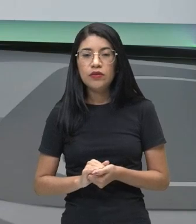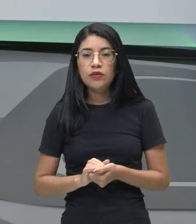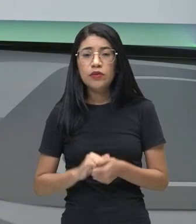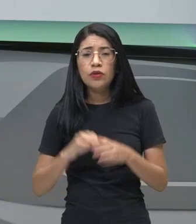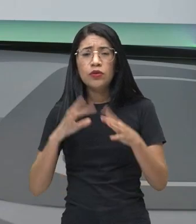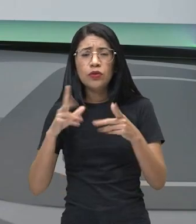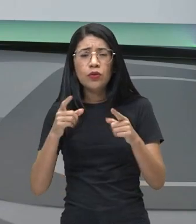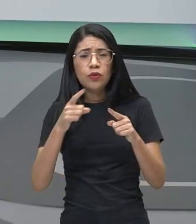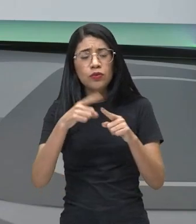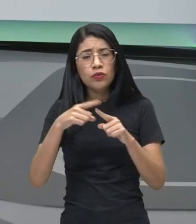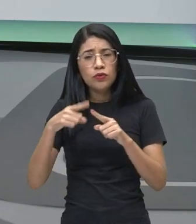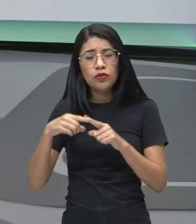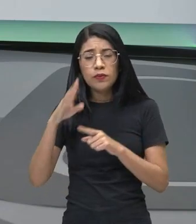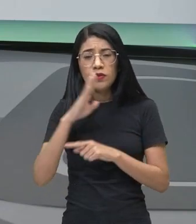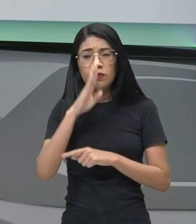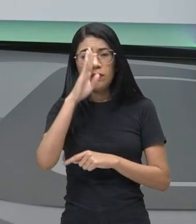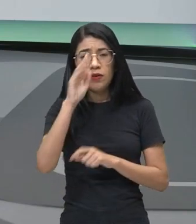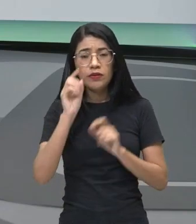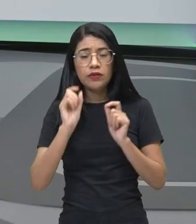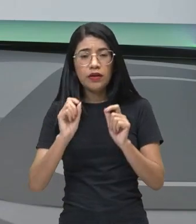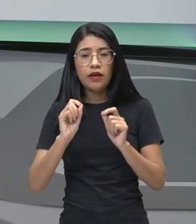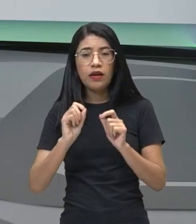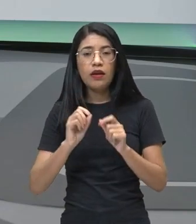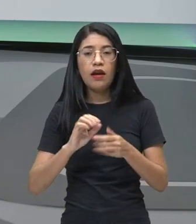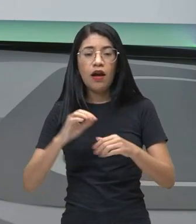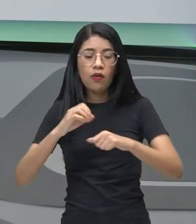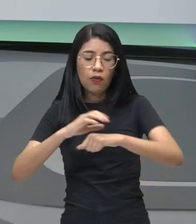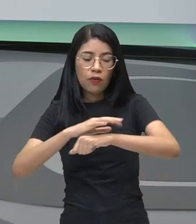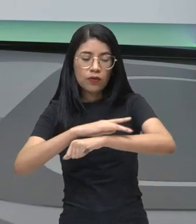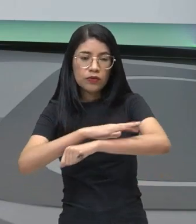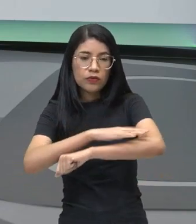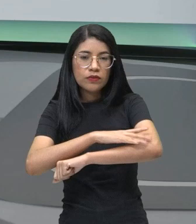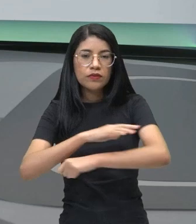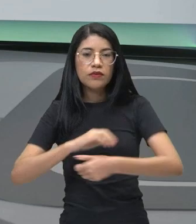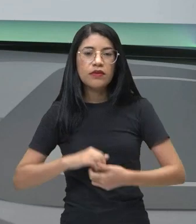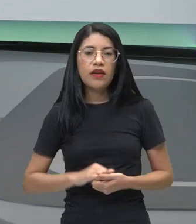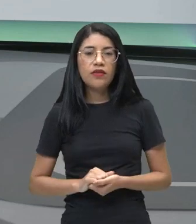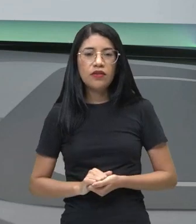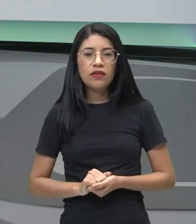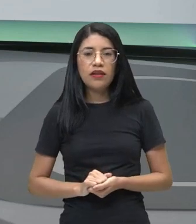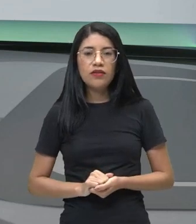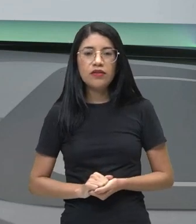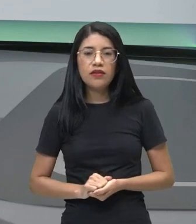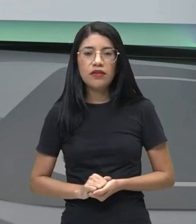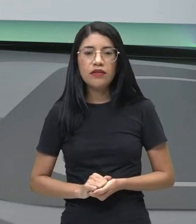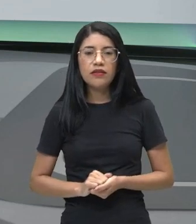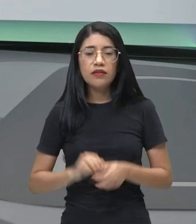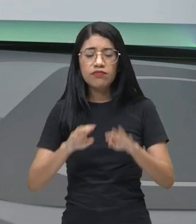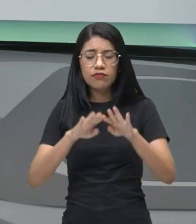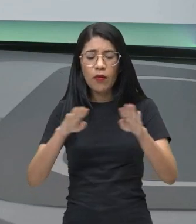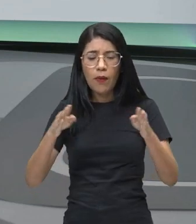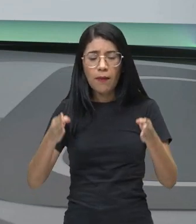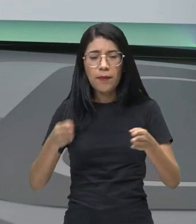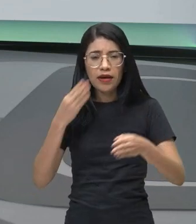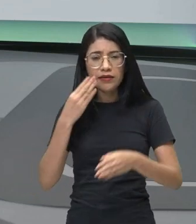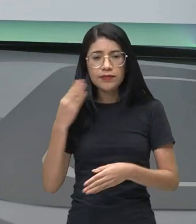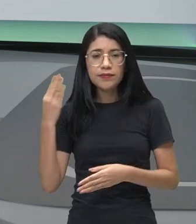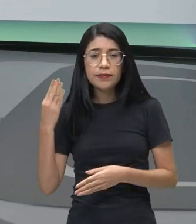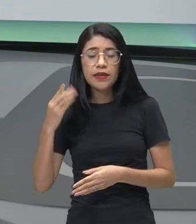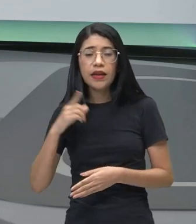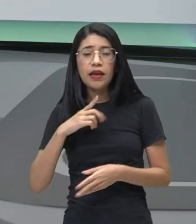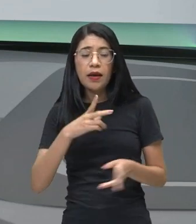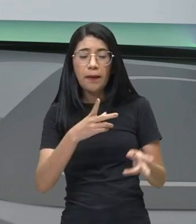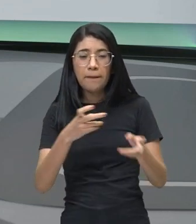esses tipos, principalmente da condução. Olhem aqui, eu trouxe a mesa. Aí você tem,